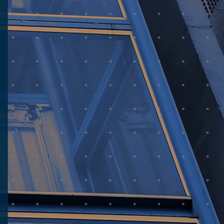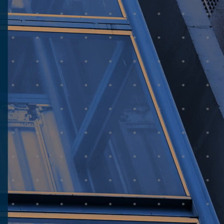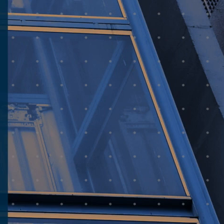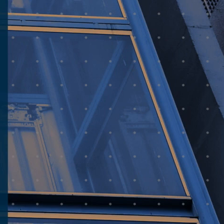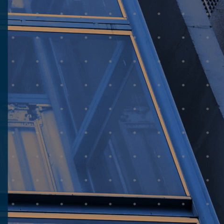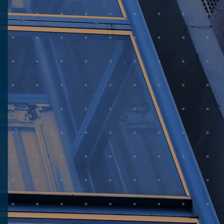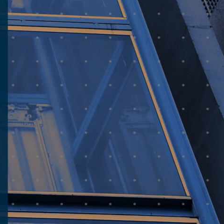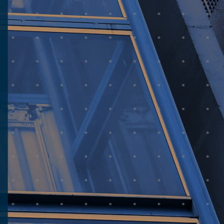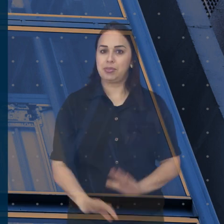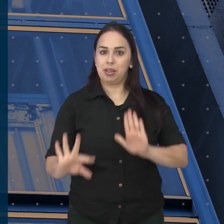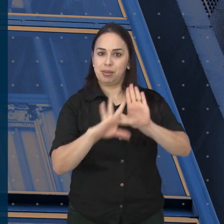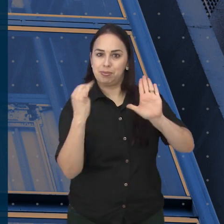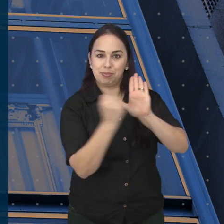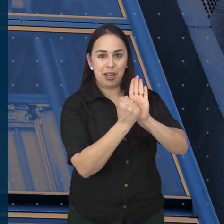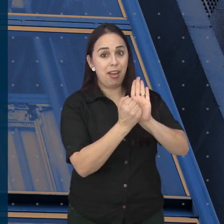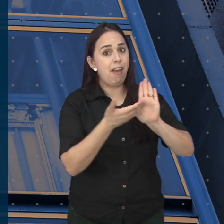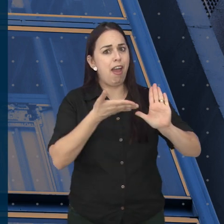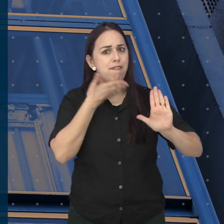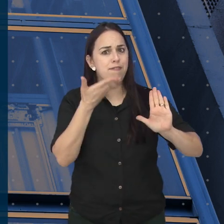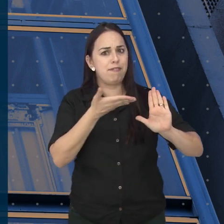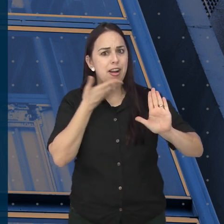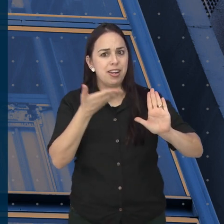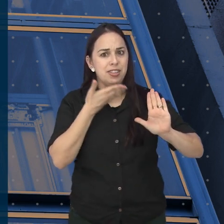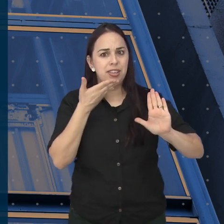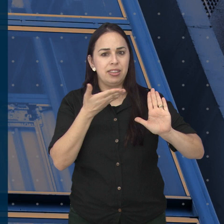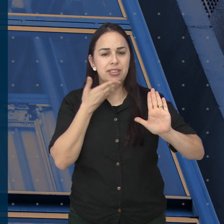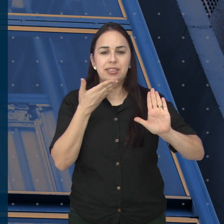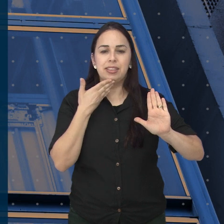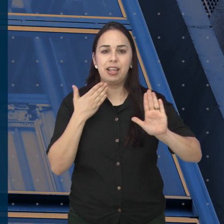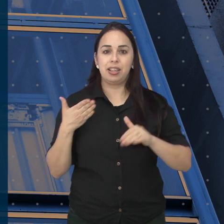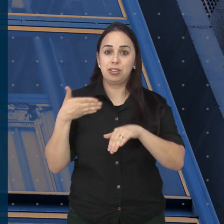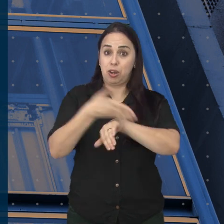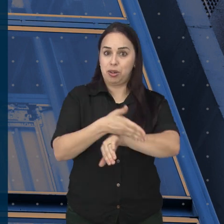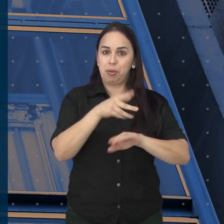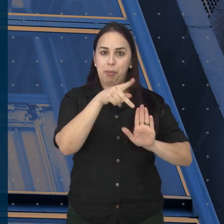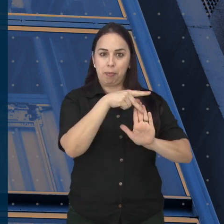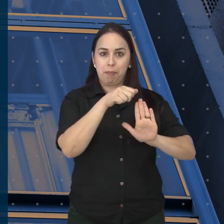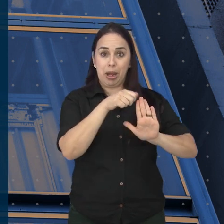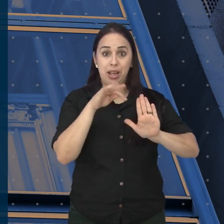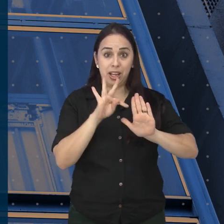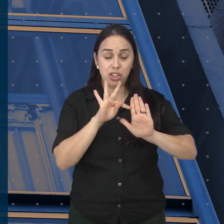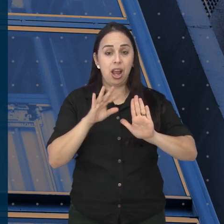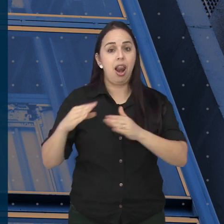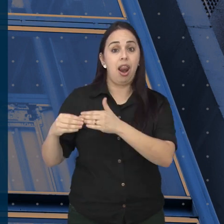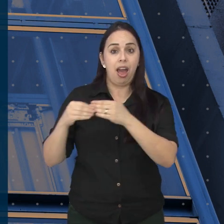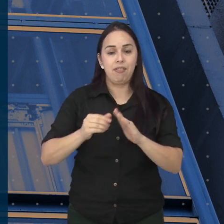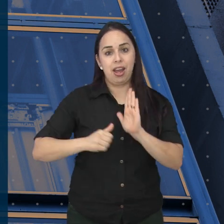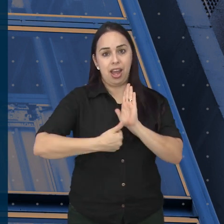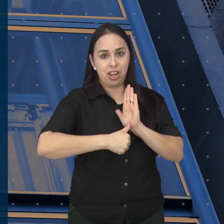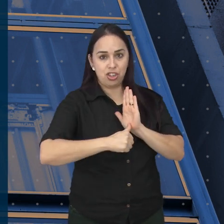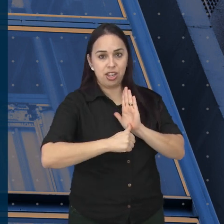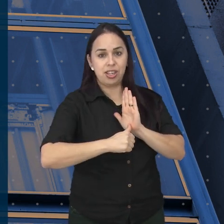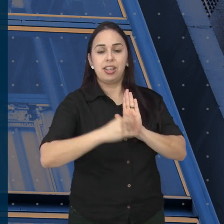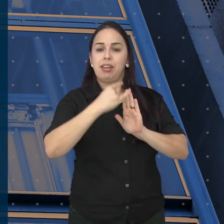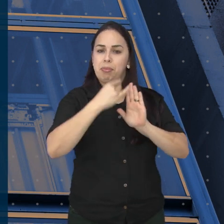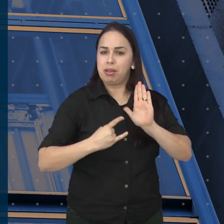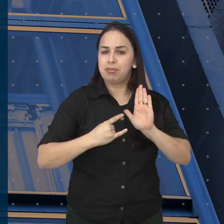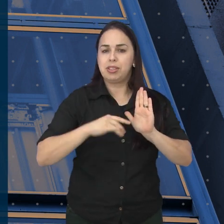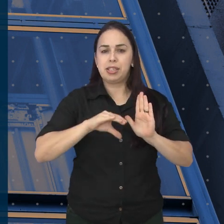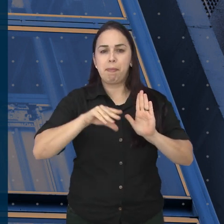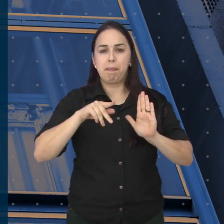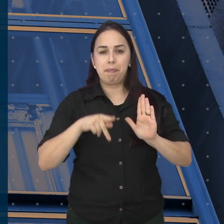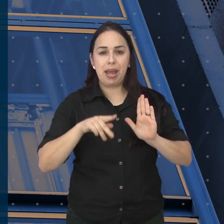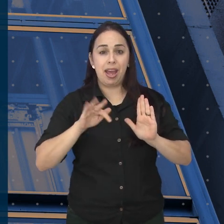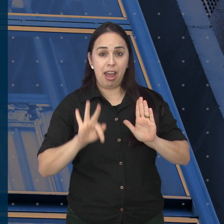porteiro. Para se candidatar é fácil, é só comparecer ao PAT levando RG, CPF, carteira de